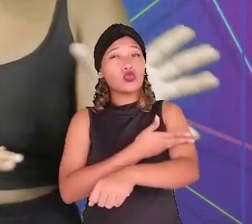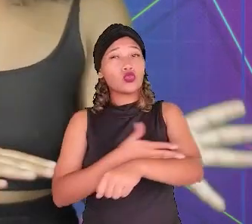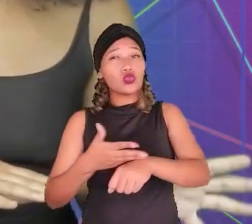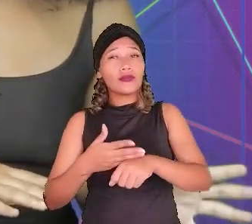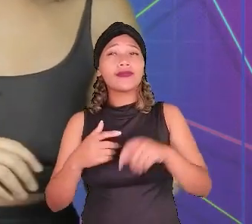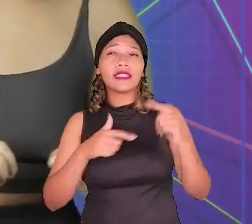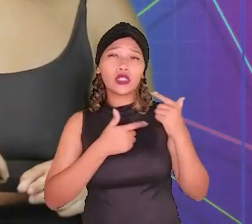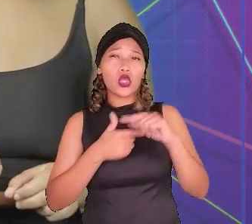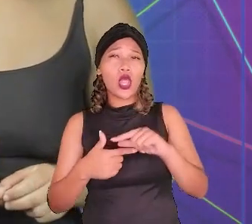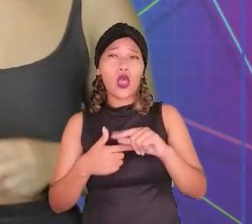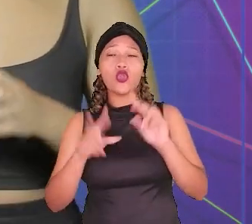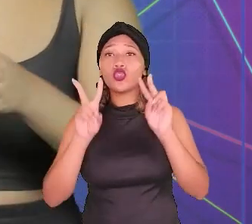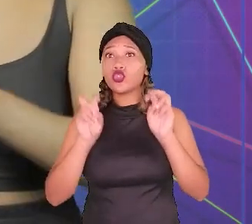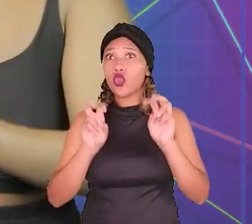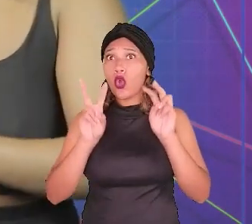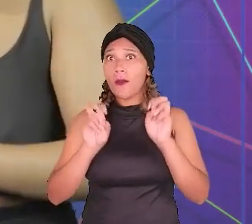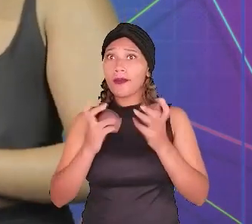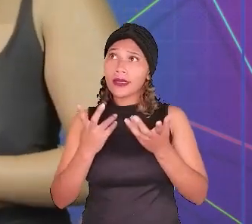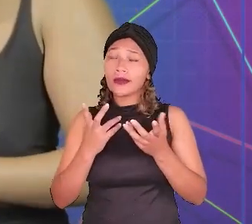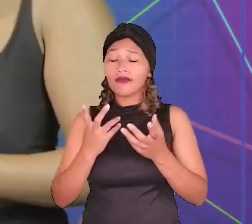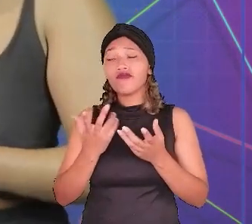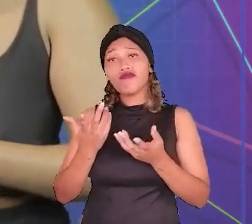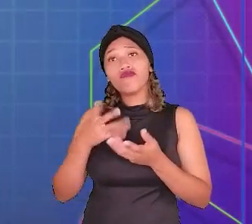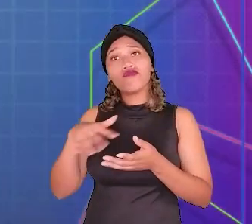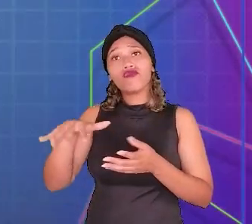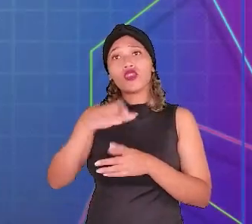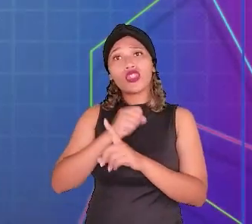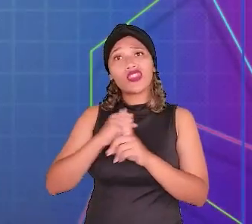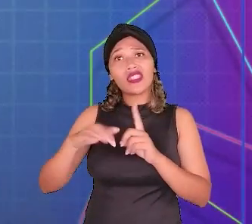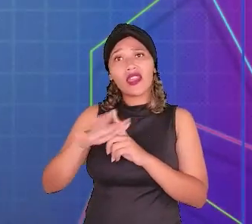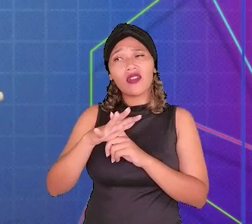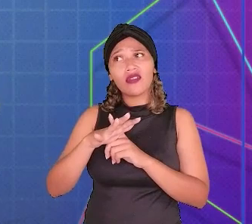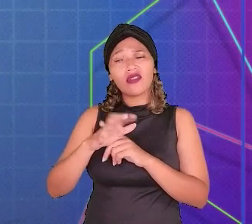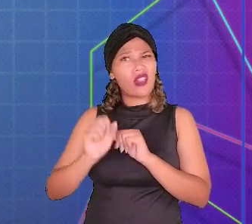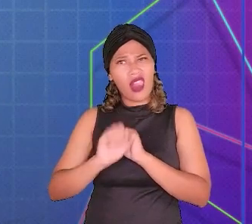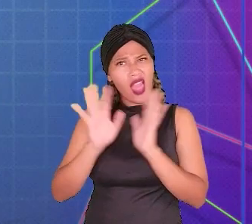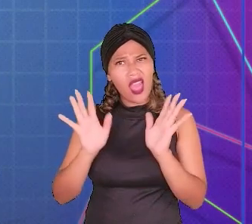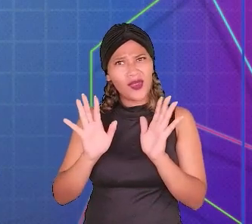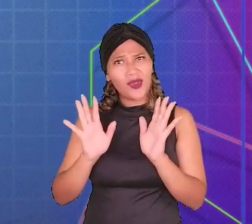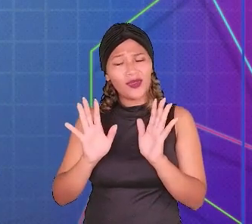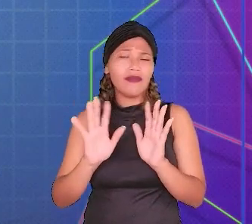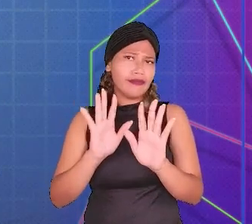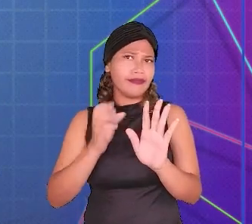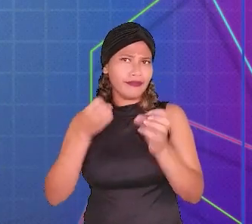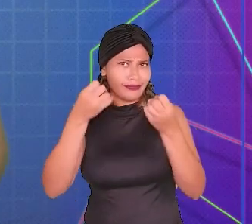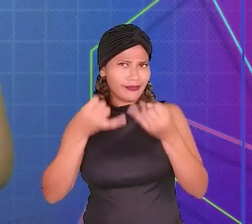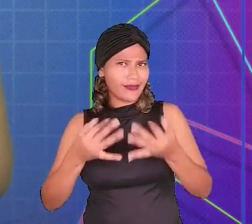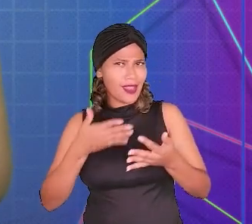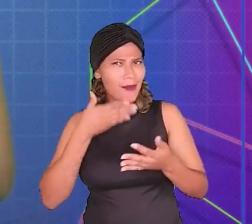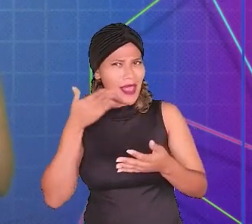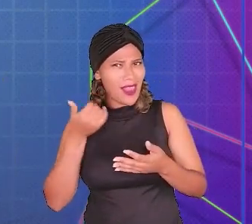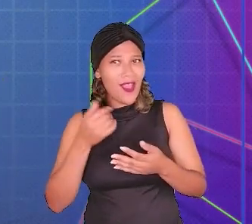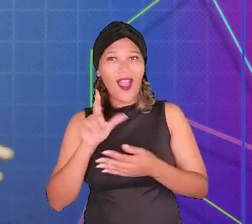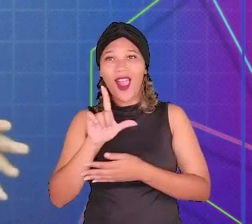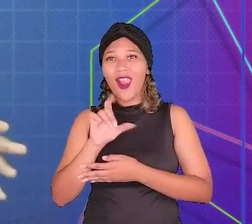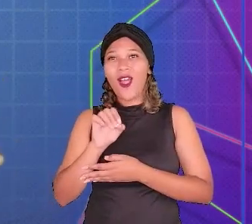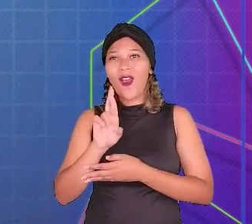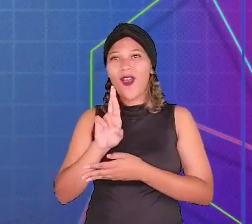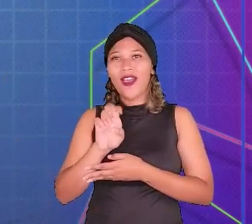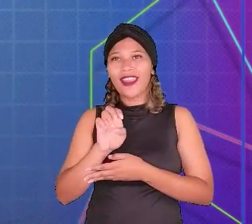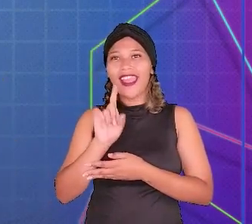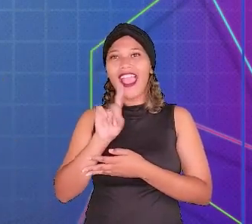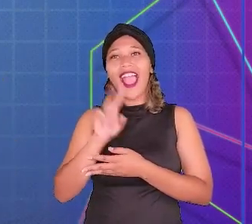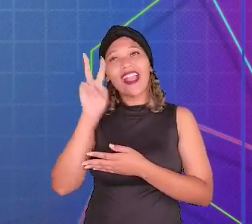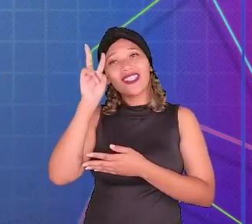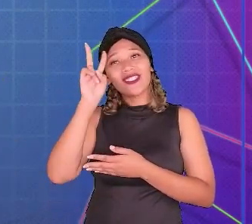Normalmente tradicionais, sobre um determinado assunto. Não ficou claro ainda, né? Eu vou explicar melhor. A lore